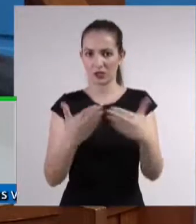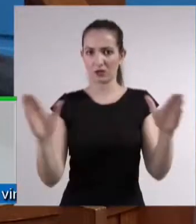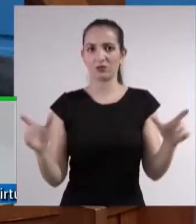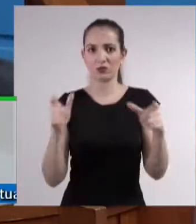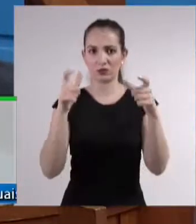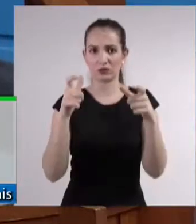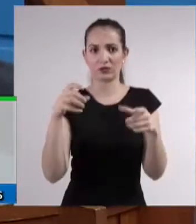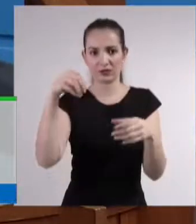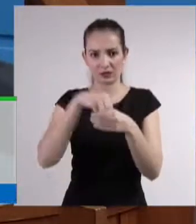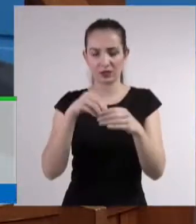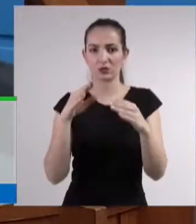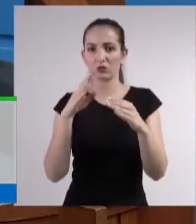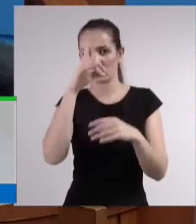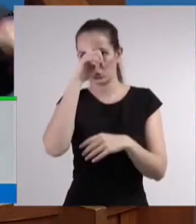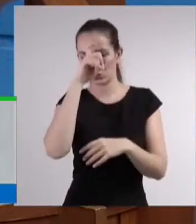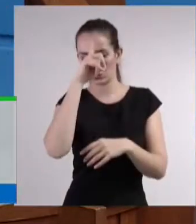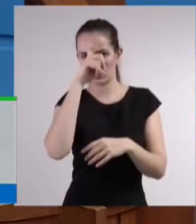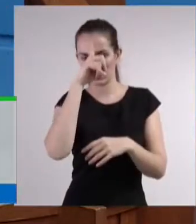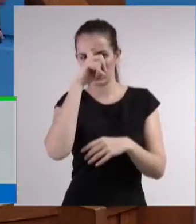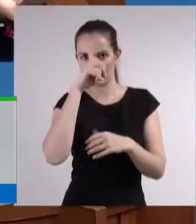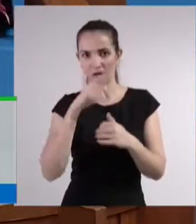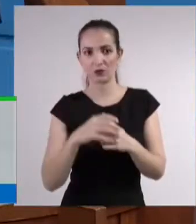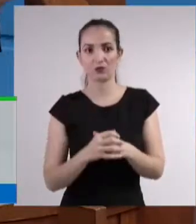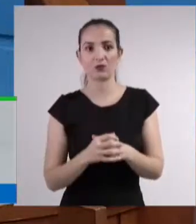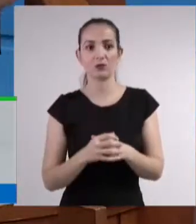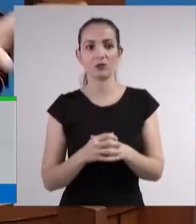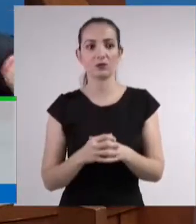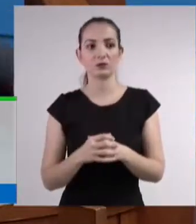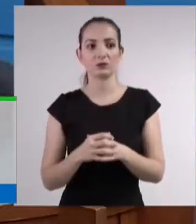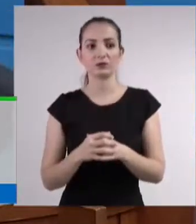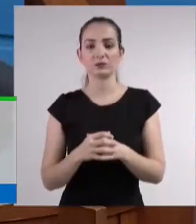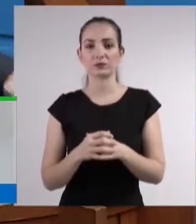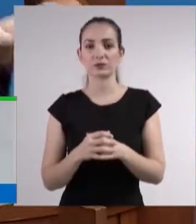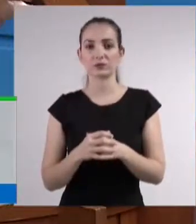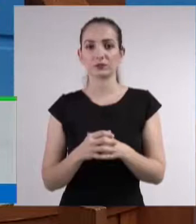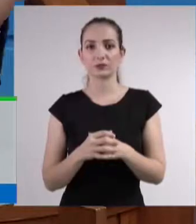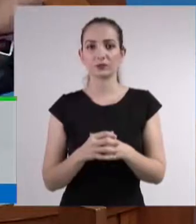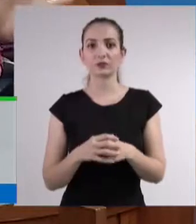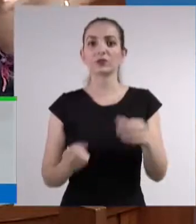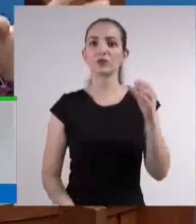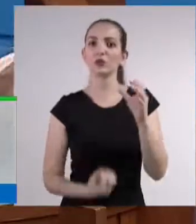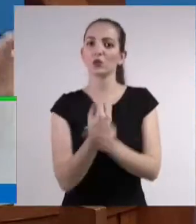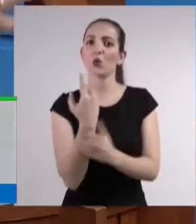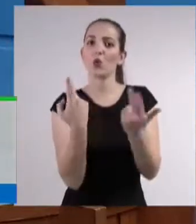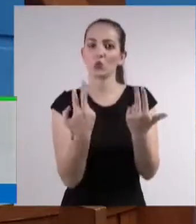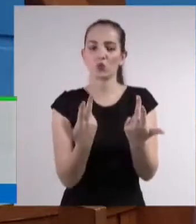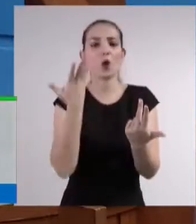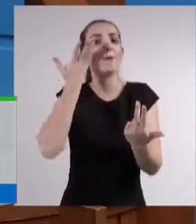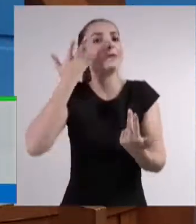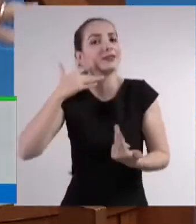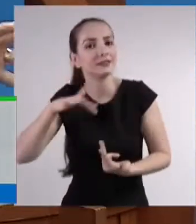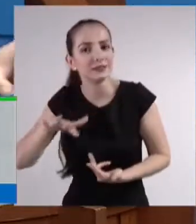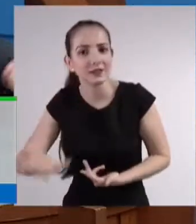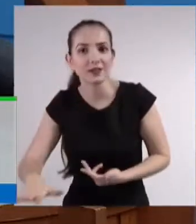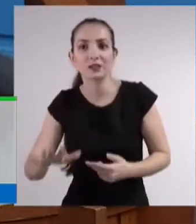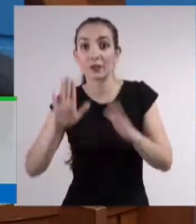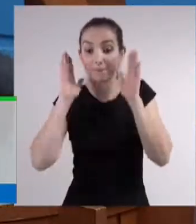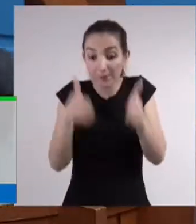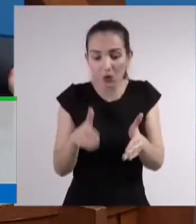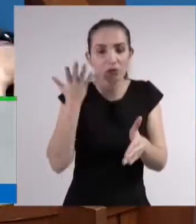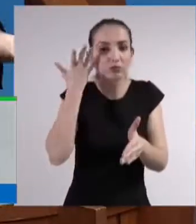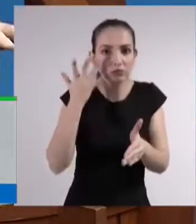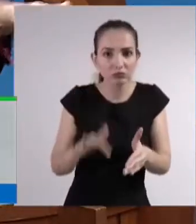do hospital da Unimed, o pronto-socorro pediátrico, da mesma forma que o SEMP era. As paredes decoradas com